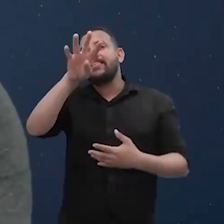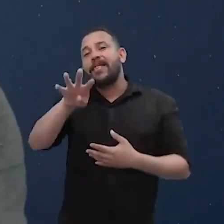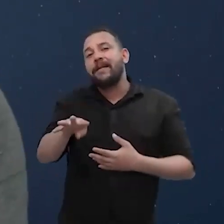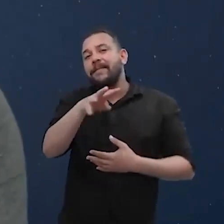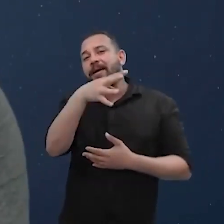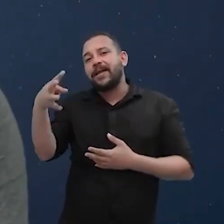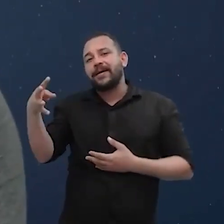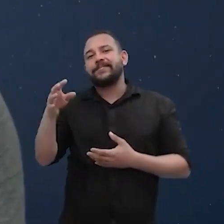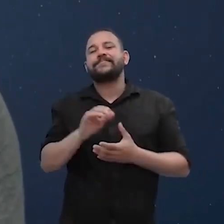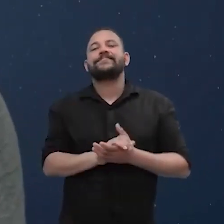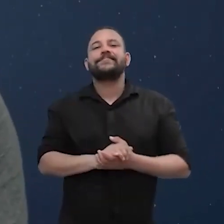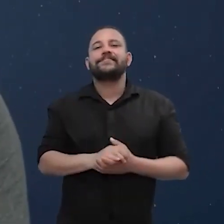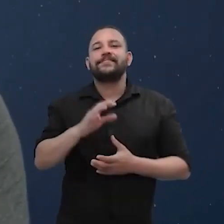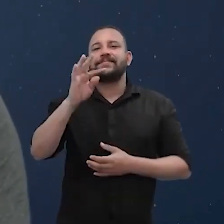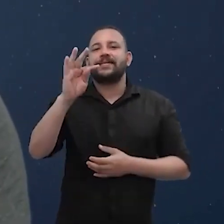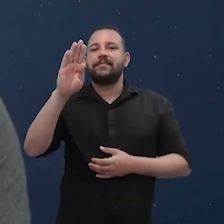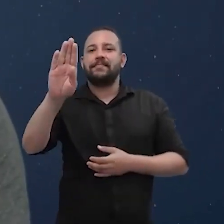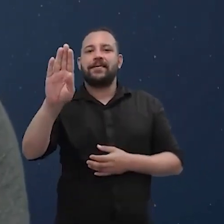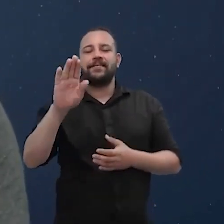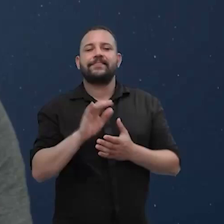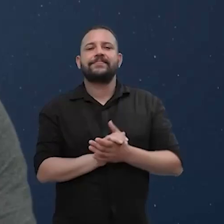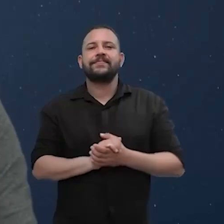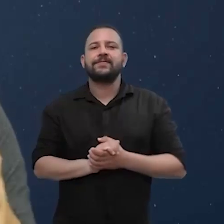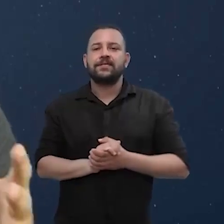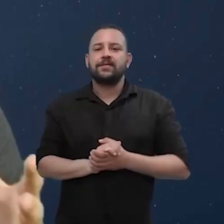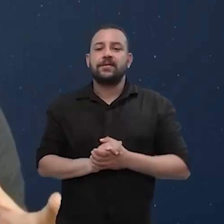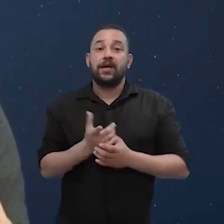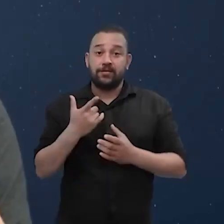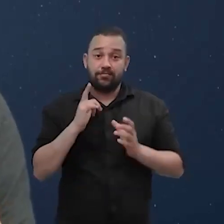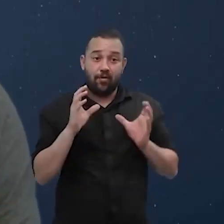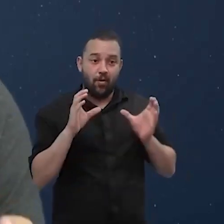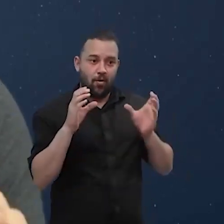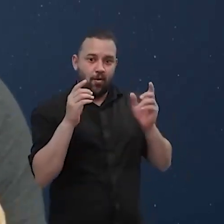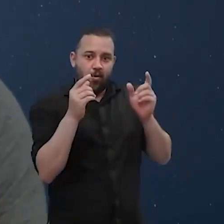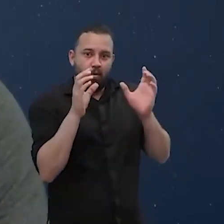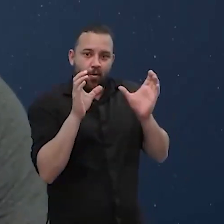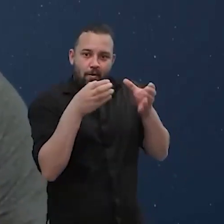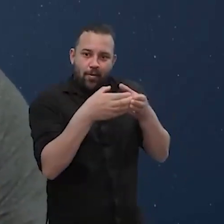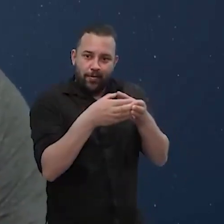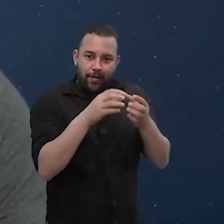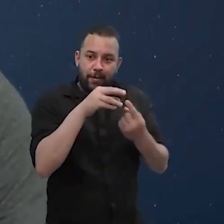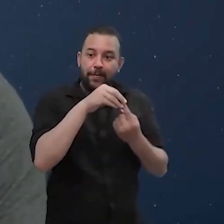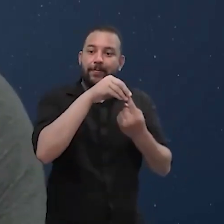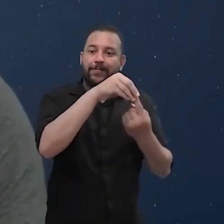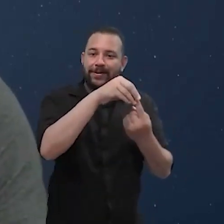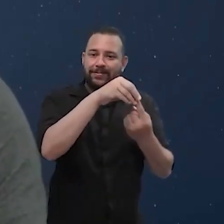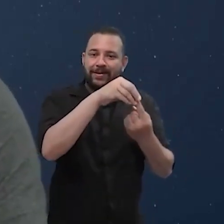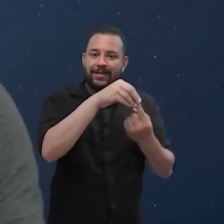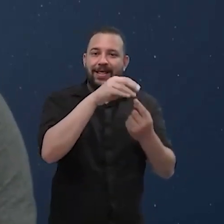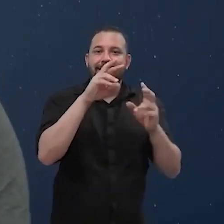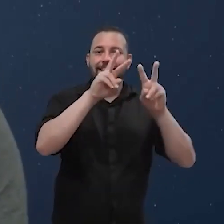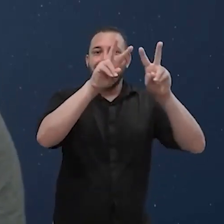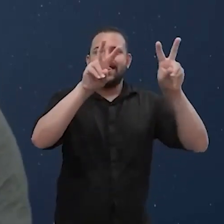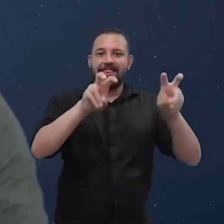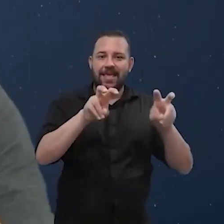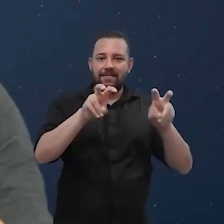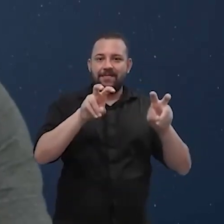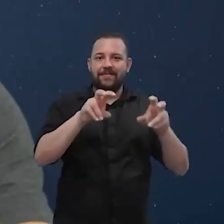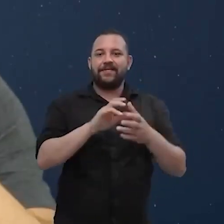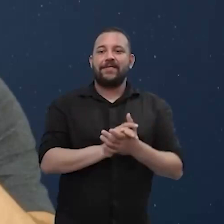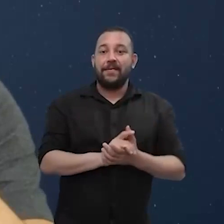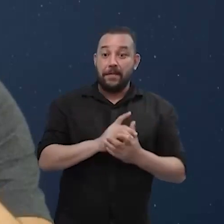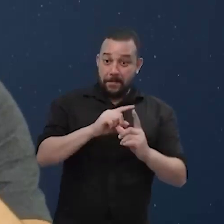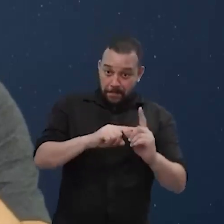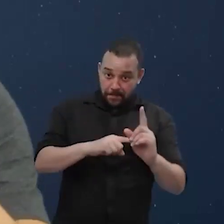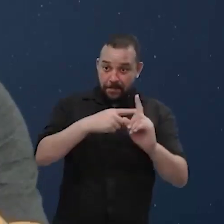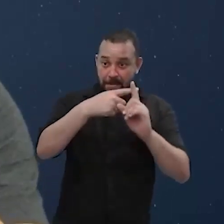tabela periódica. Então nós estamos agrupando os principais temas e assuntos